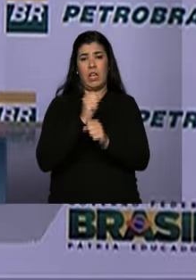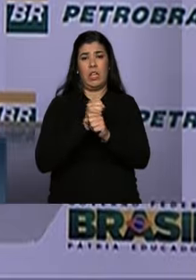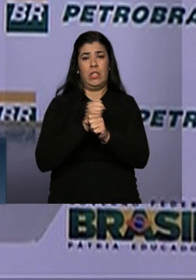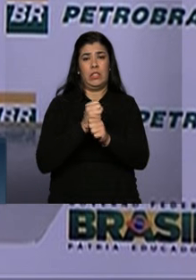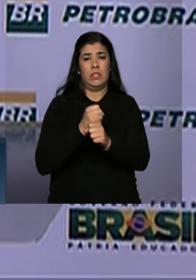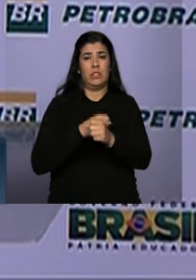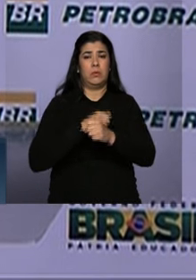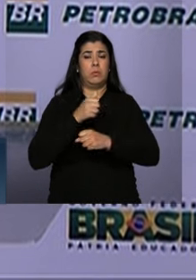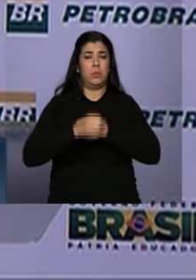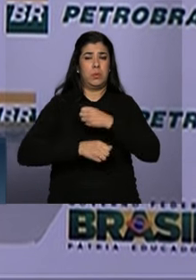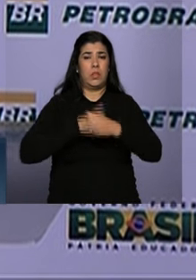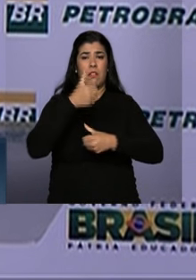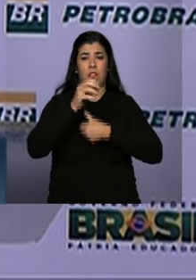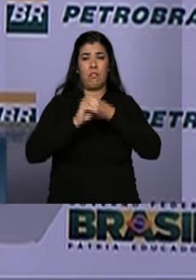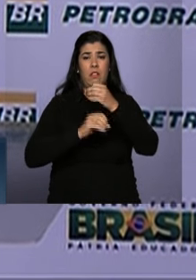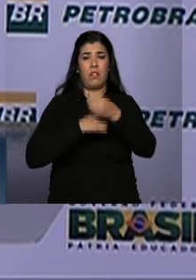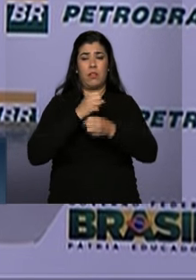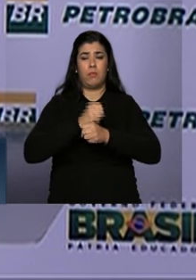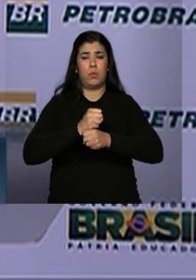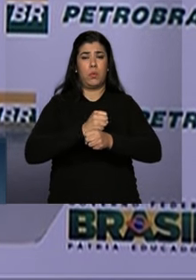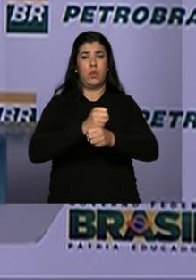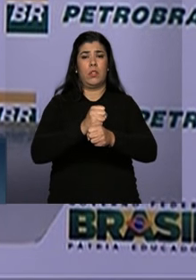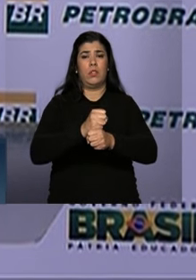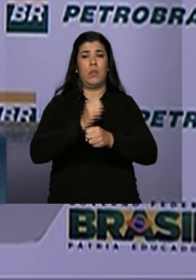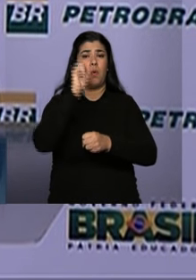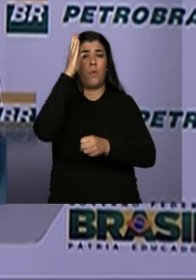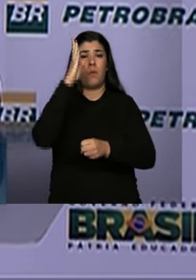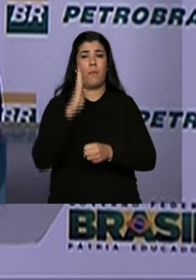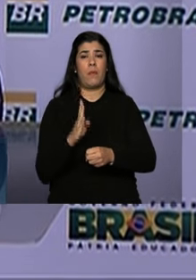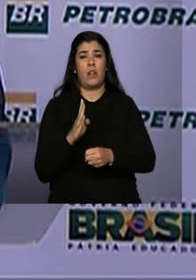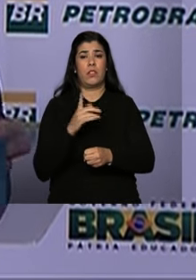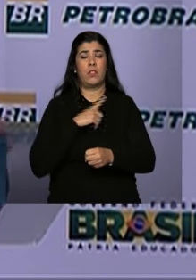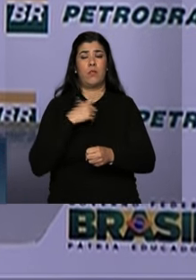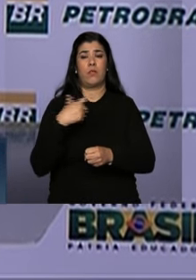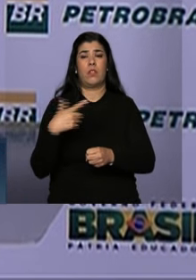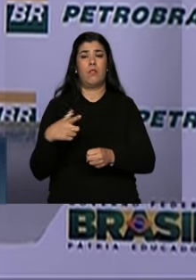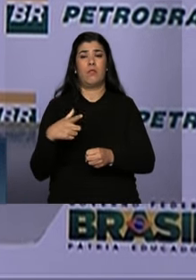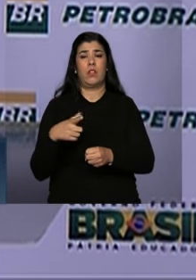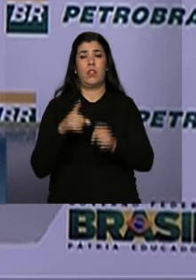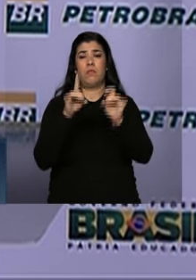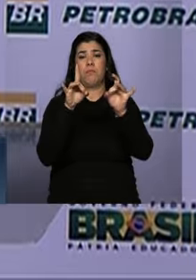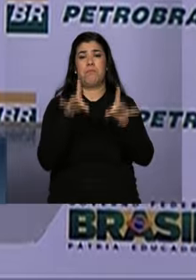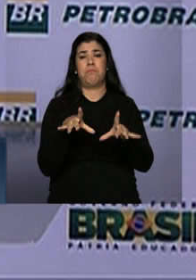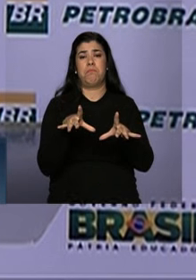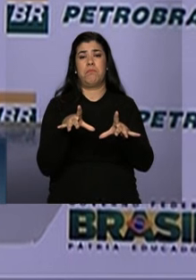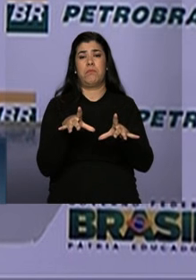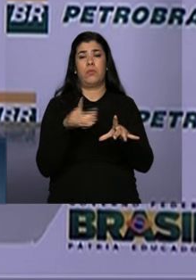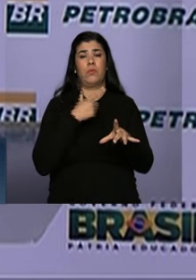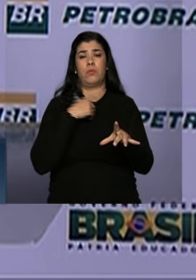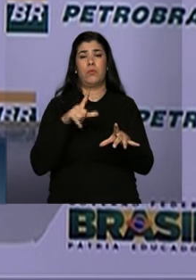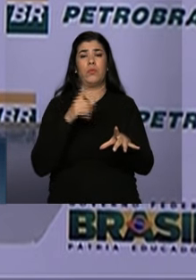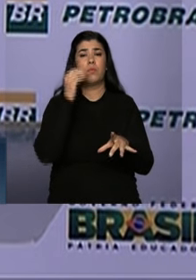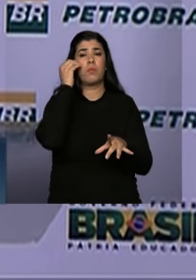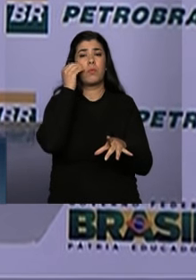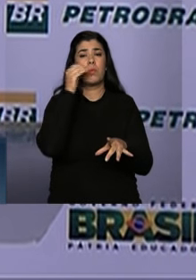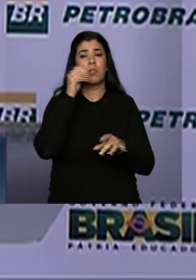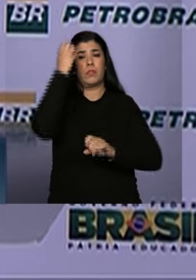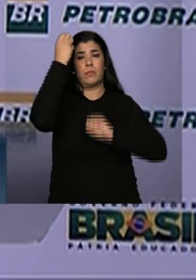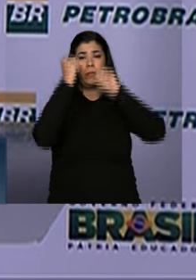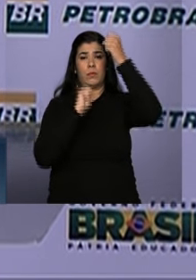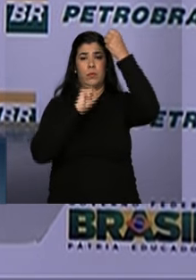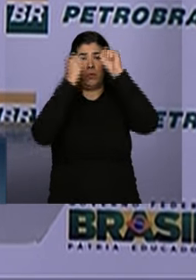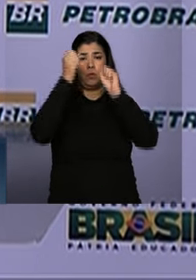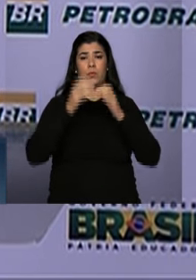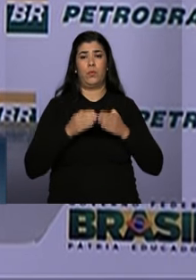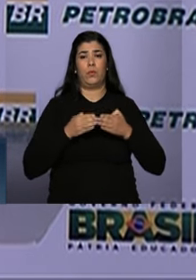Durante décadas, o Brasil abriu mão de ter uma indústria naval. Nós não